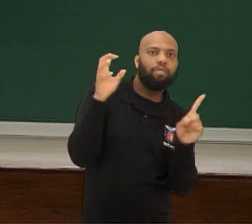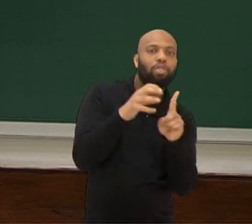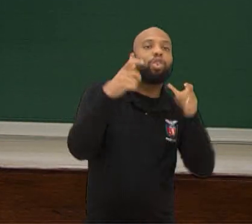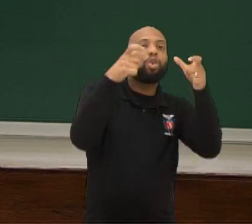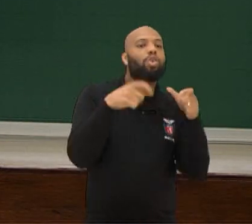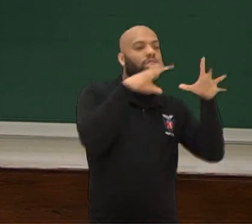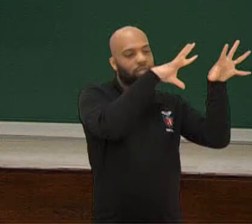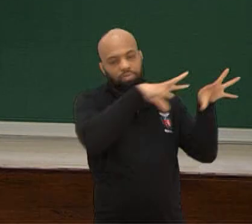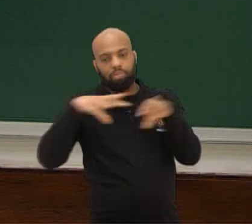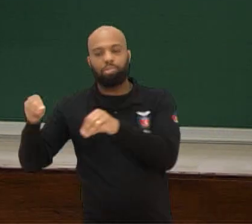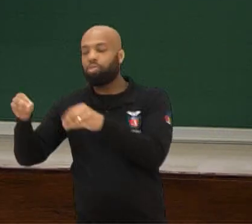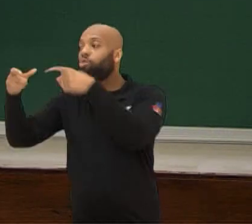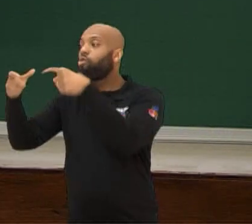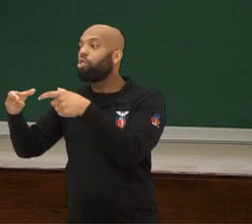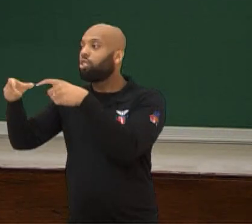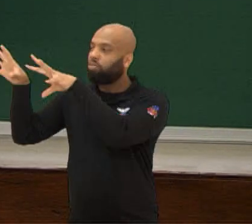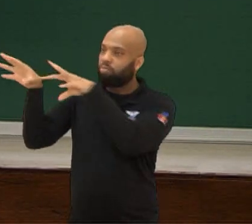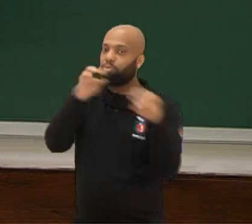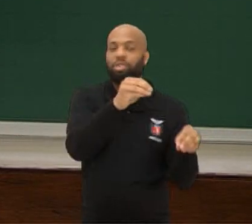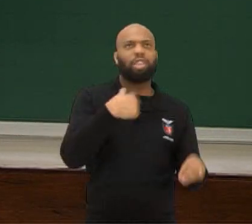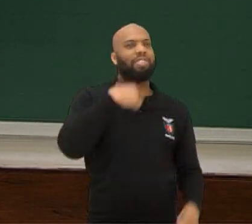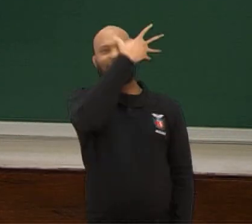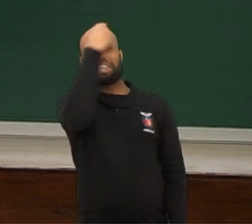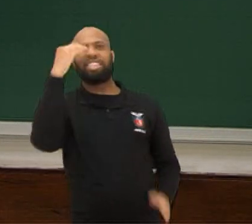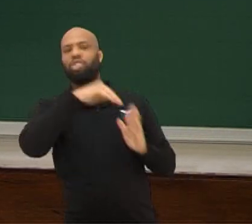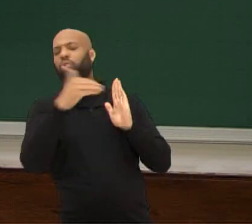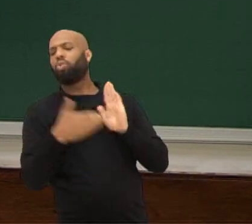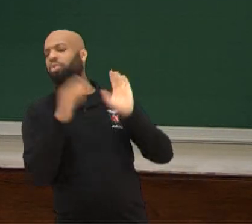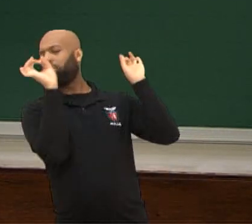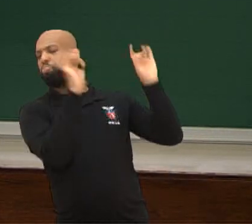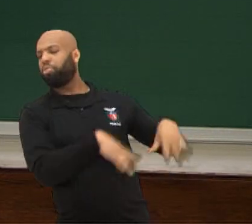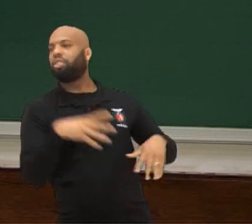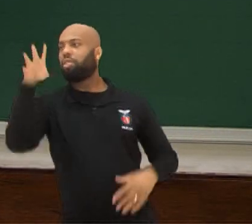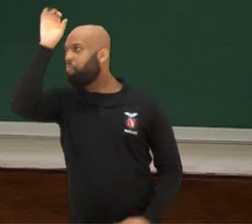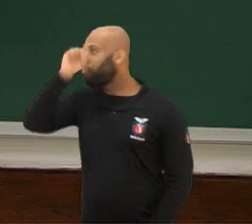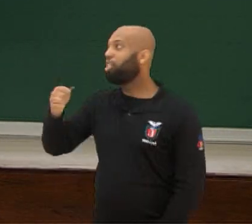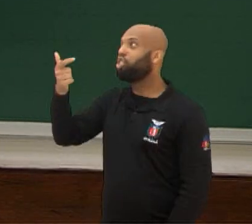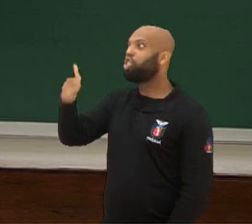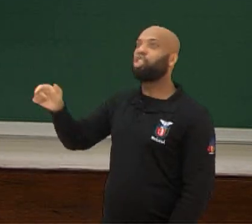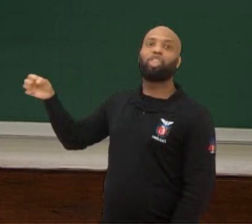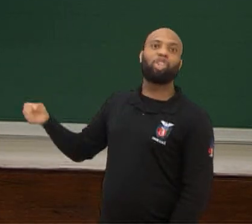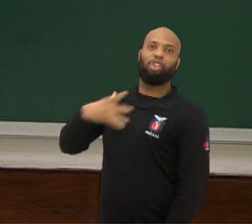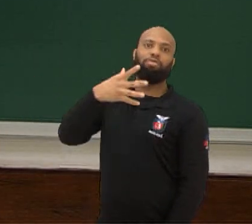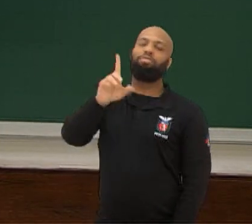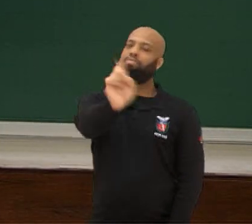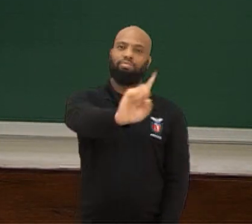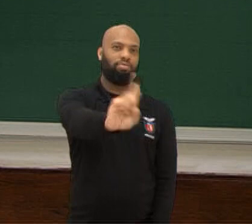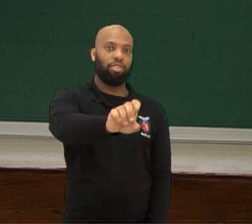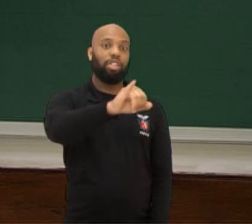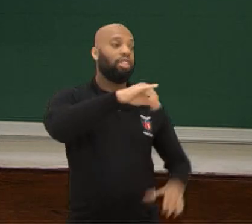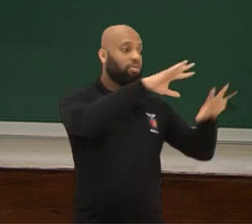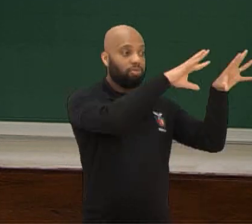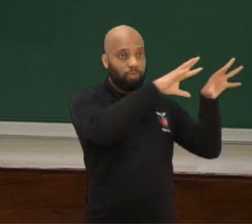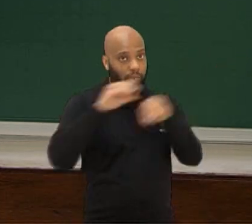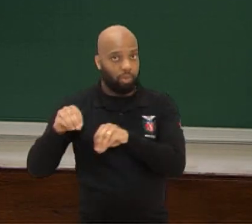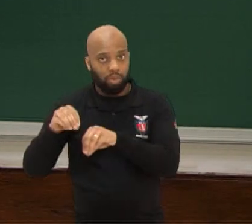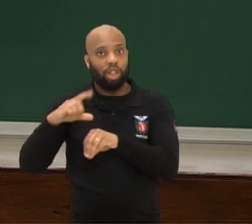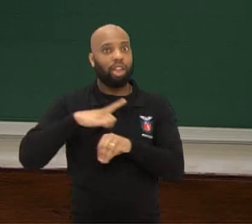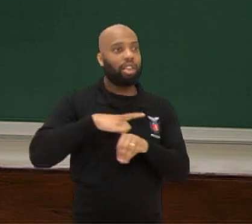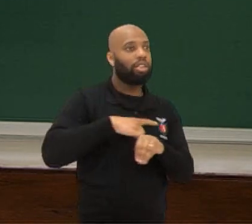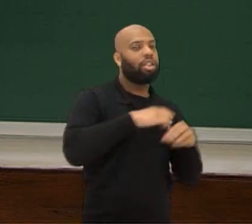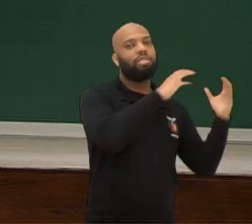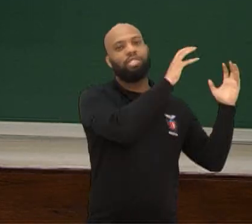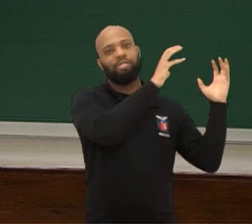se deslocam. Ninguém vai, eu esqueci tudo que eu sabia e agora eu vou aprender tudo de novo. Quando você muda de um lugar para o outro, você